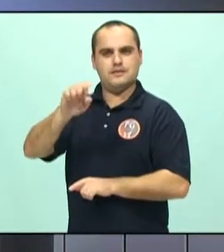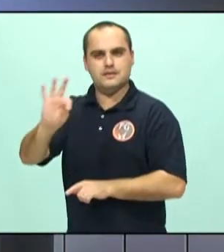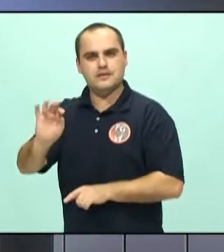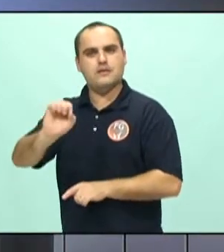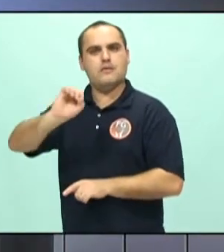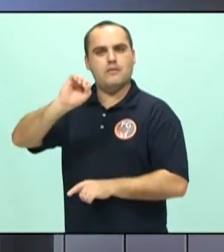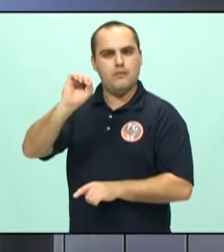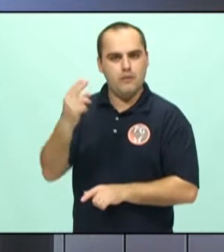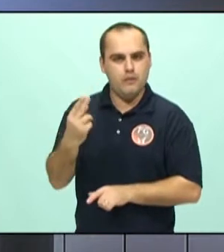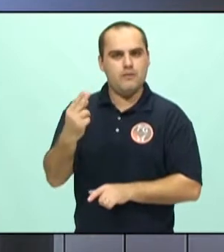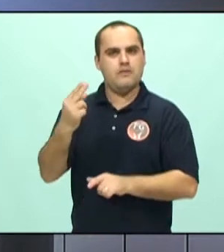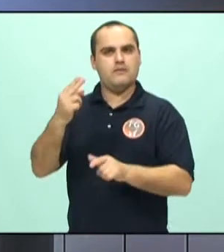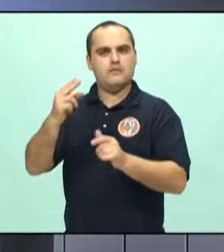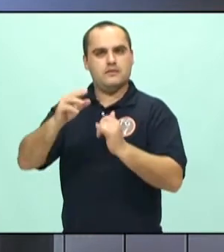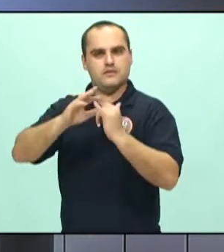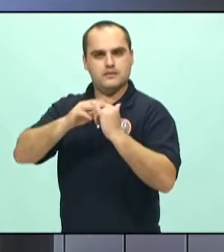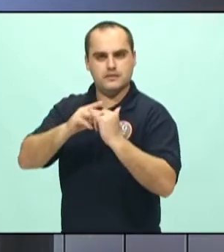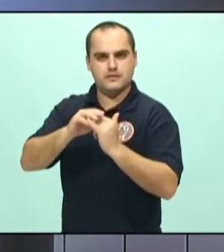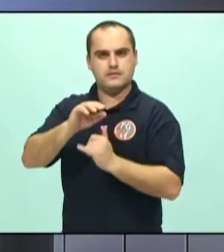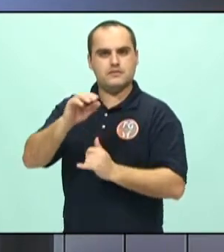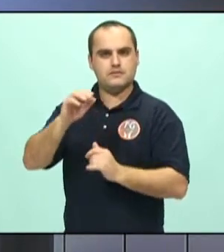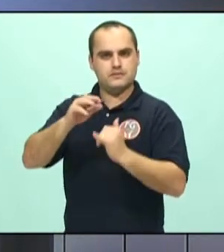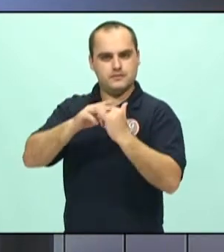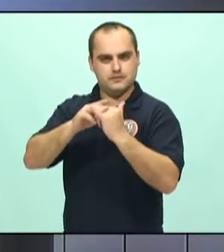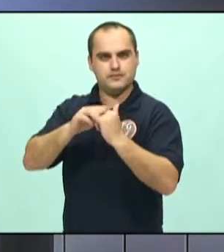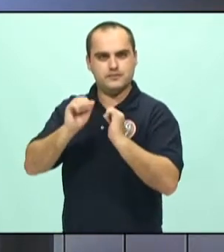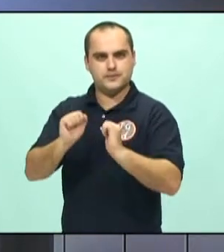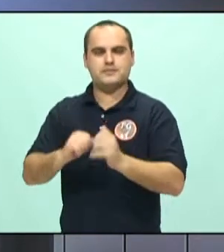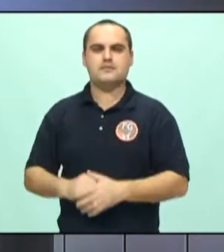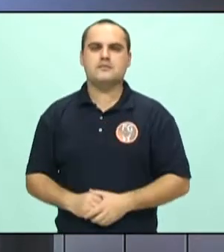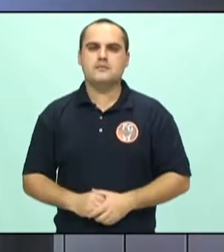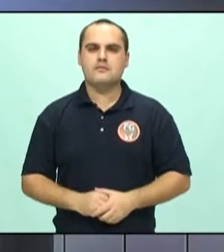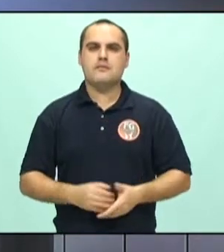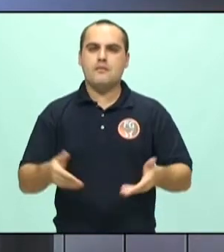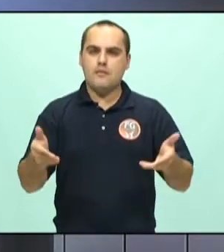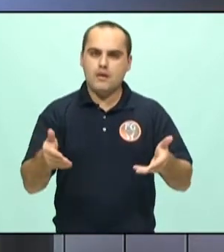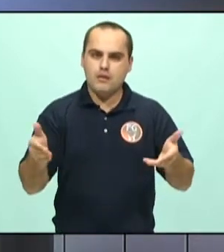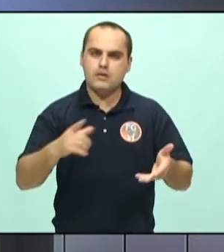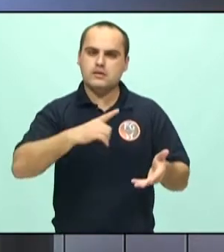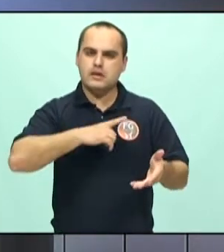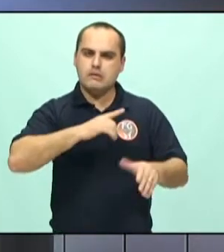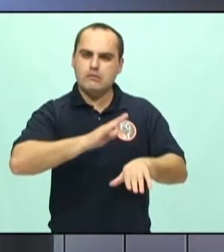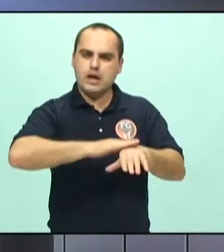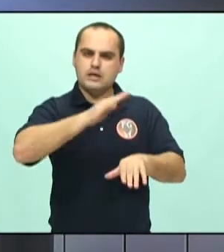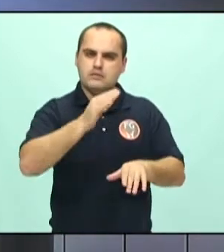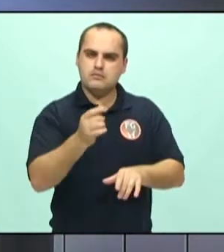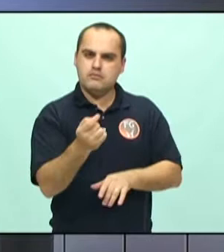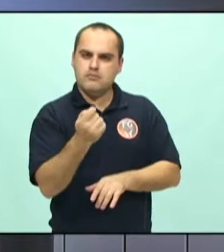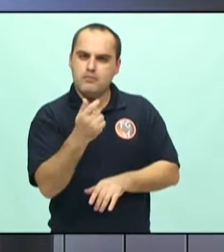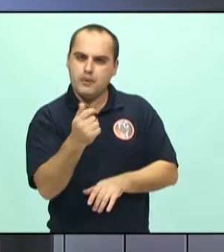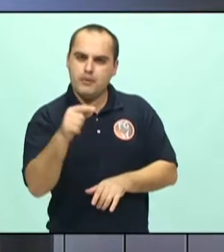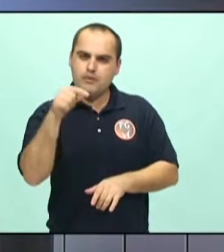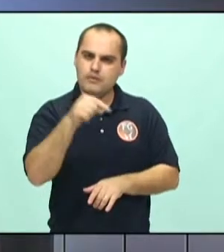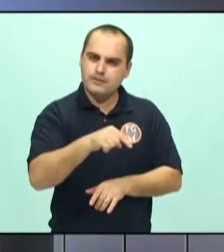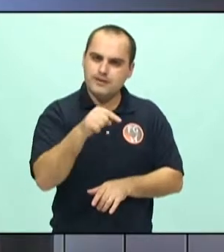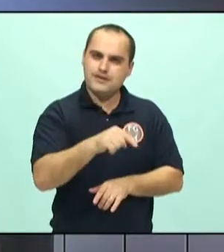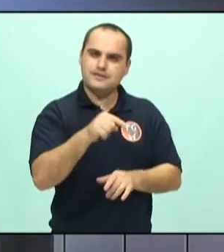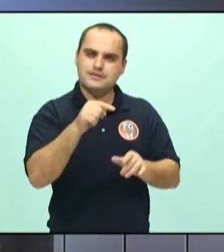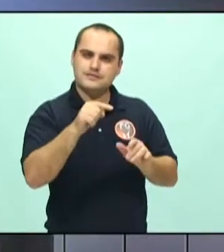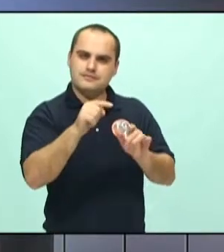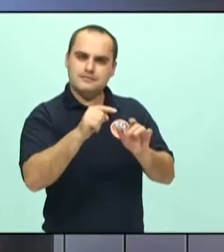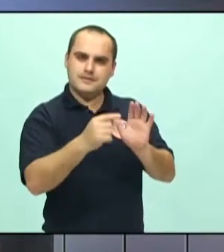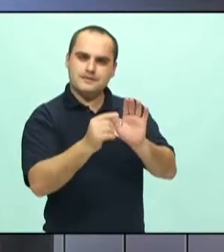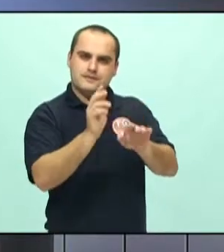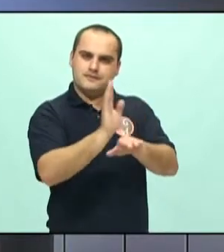de Vereadores de Itajaí no YouTube. Fique agora com mais um pedaço desse trailer que apresenta